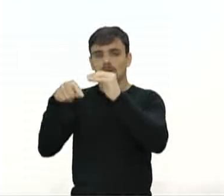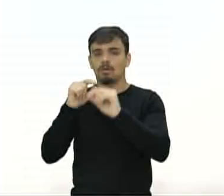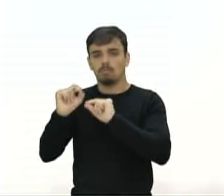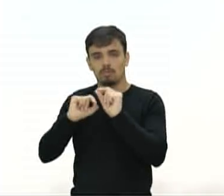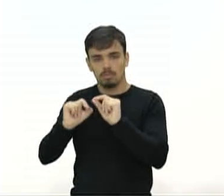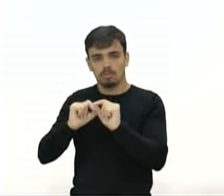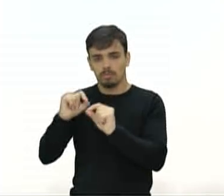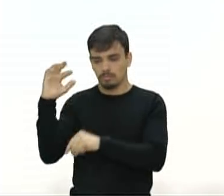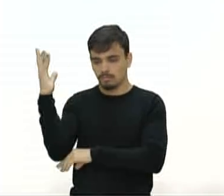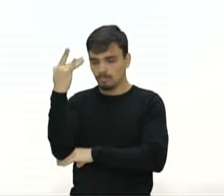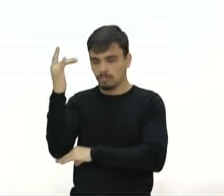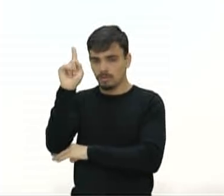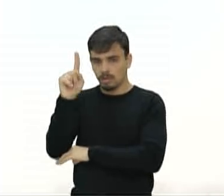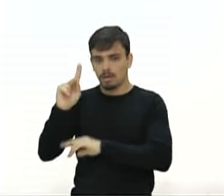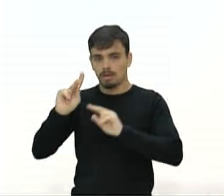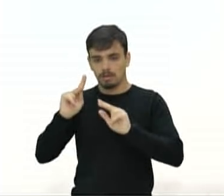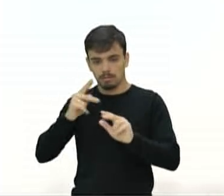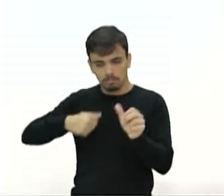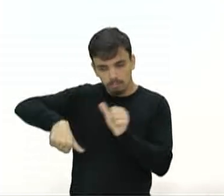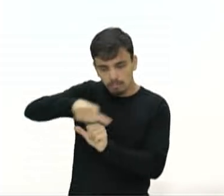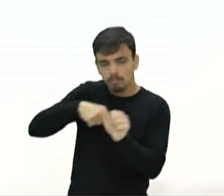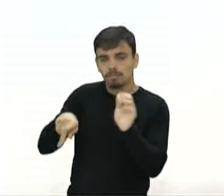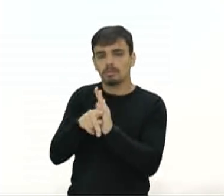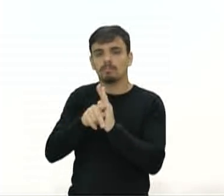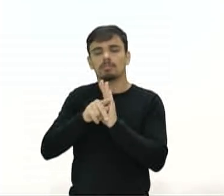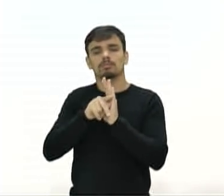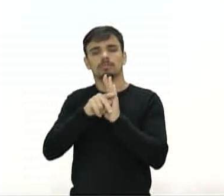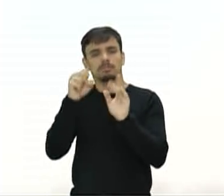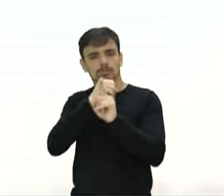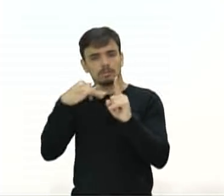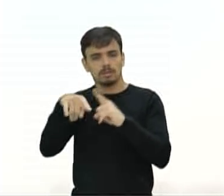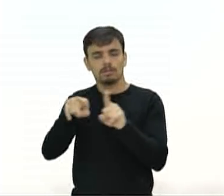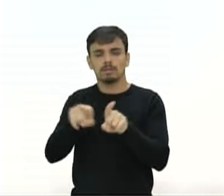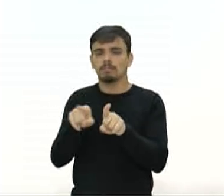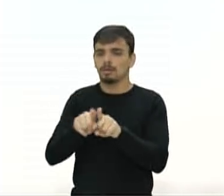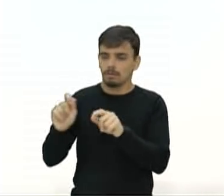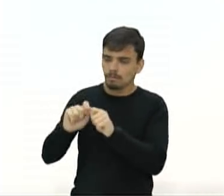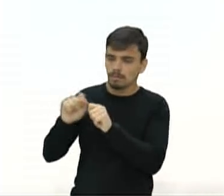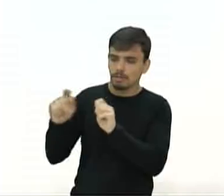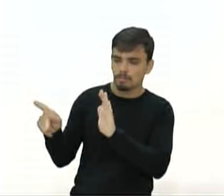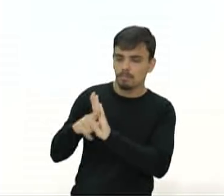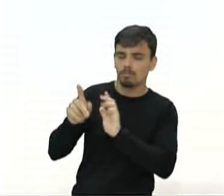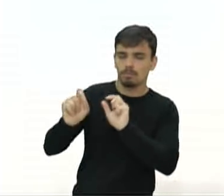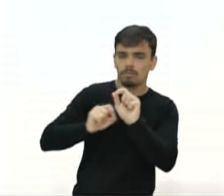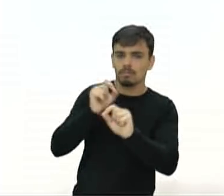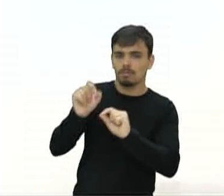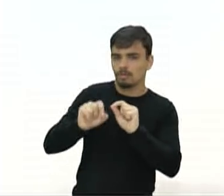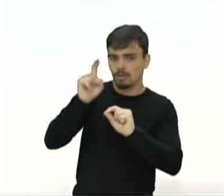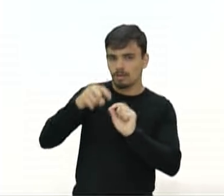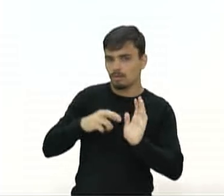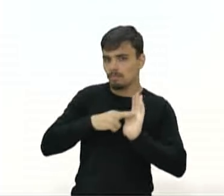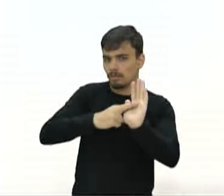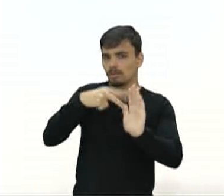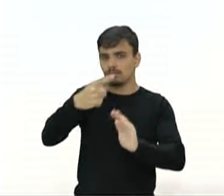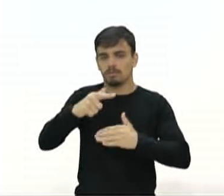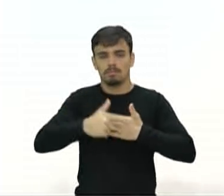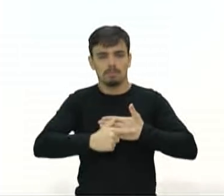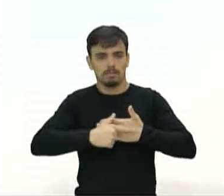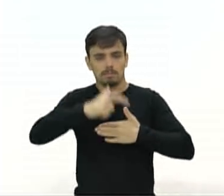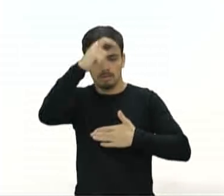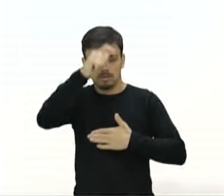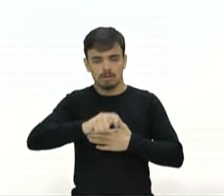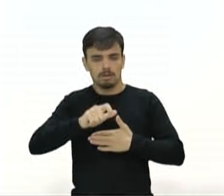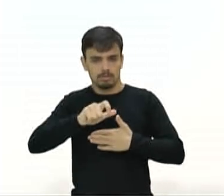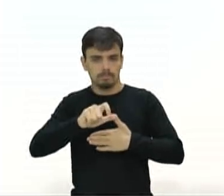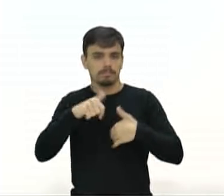grande parte, ser um órgão da sociedade e seu ato próprio, por conseguinte, é representar seu papel de órgão. Aqui um